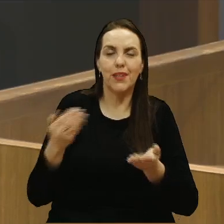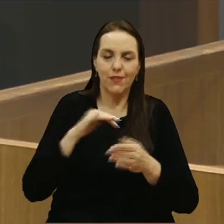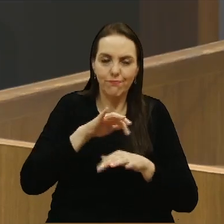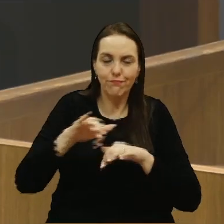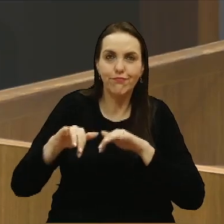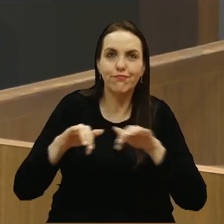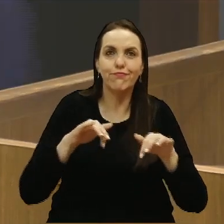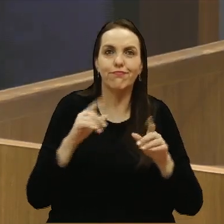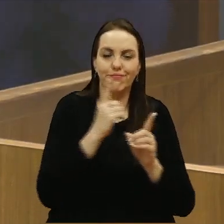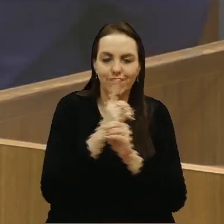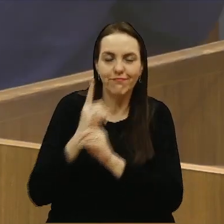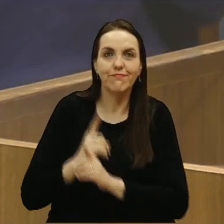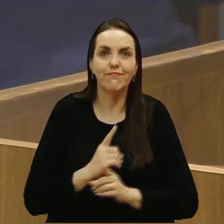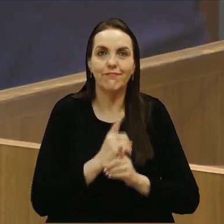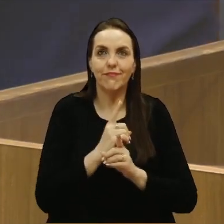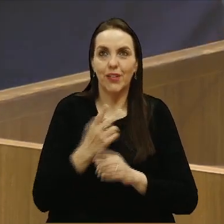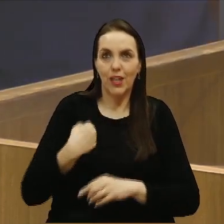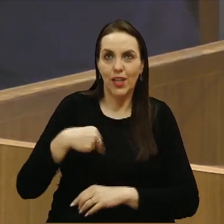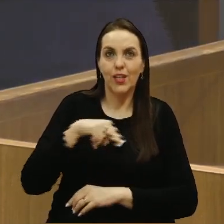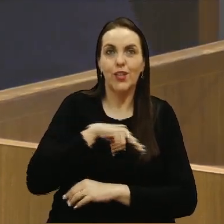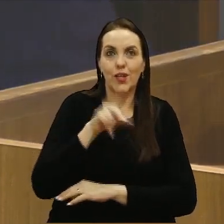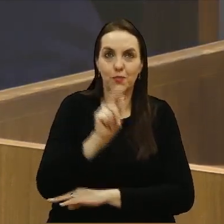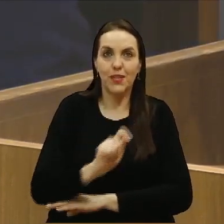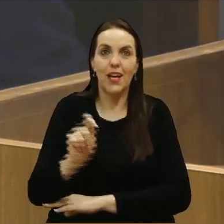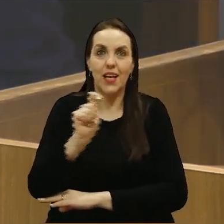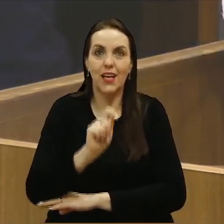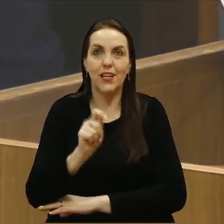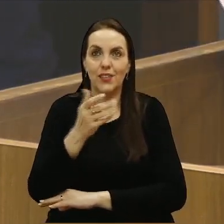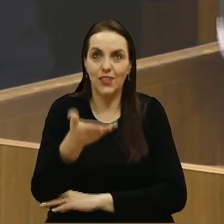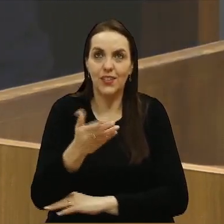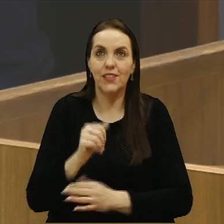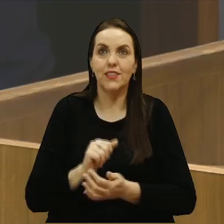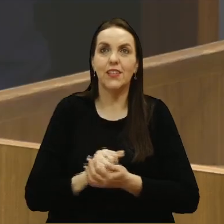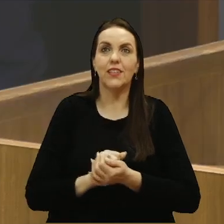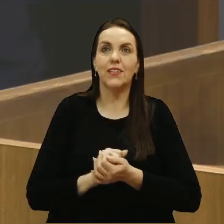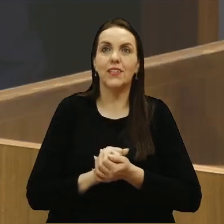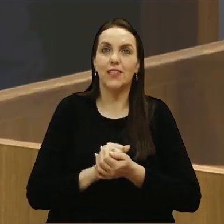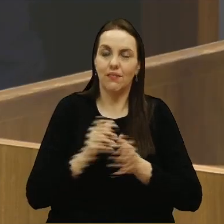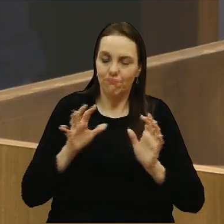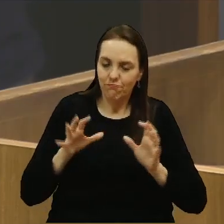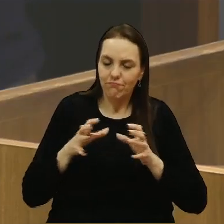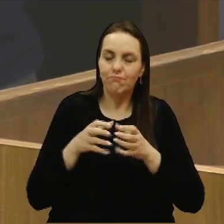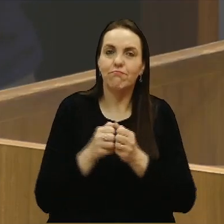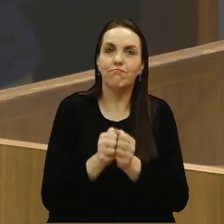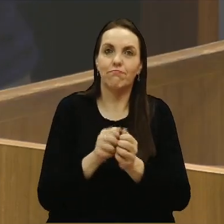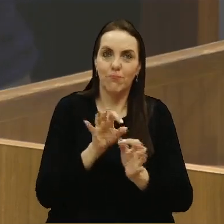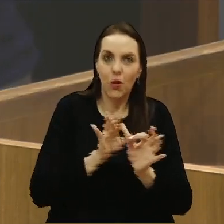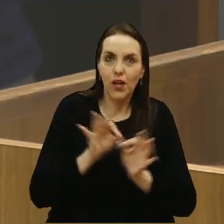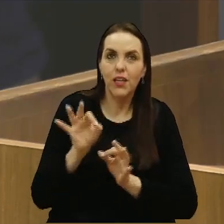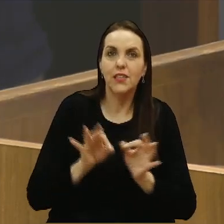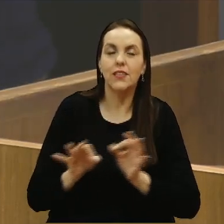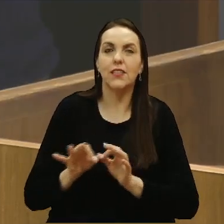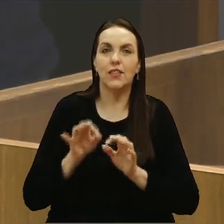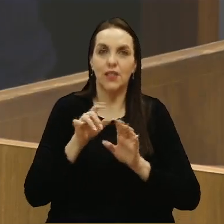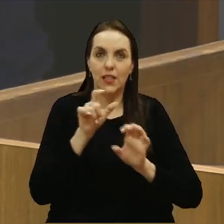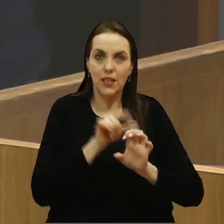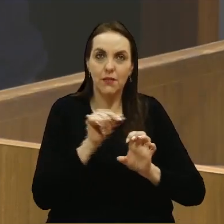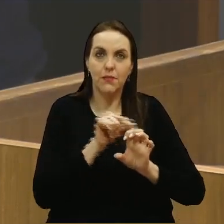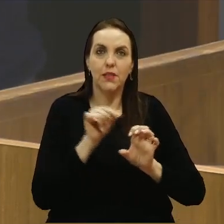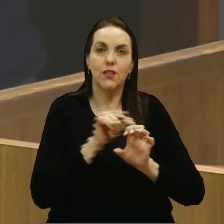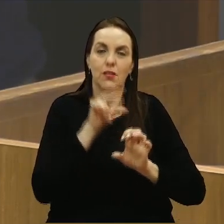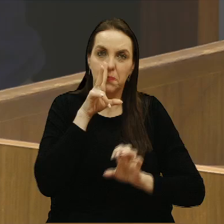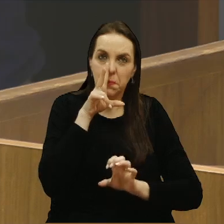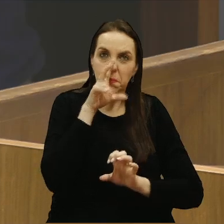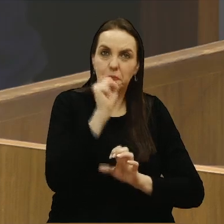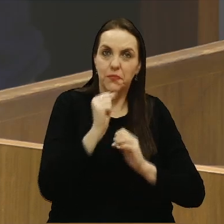desbravada, e nós, como uma associação, a gente está se juntando, empreendedores, nos